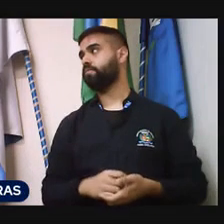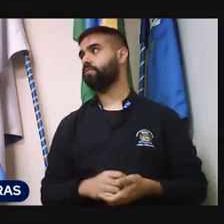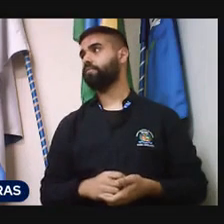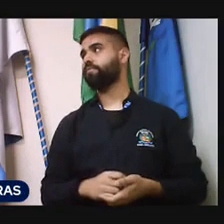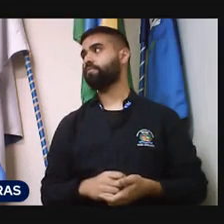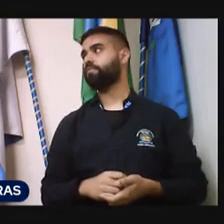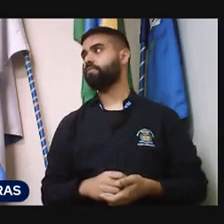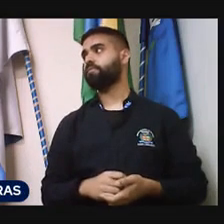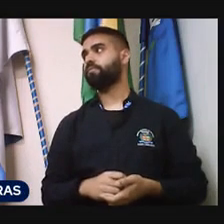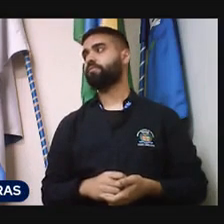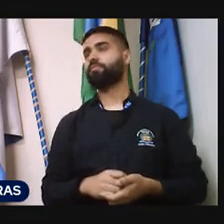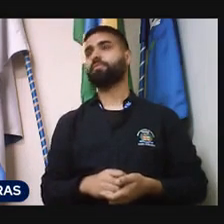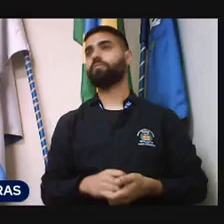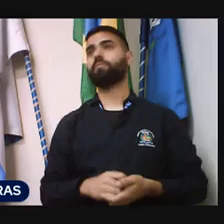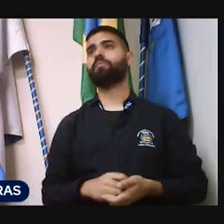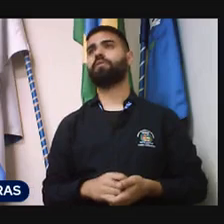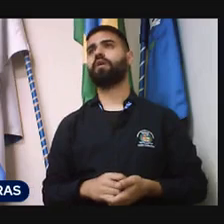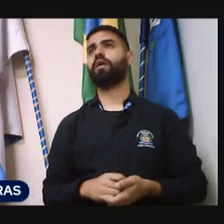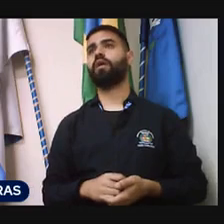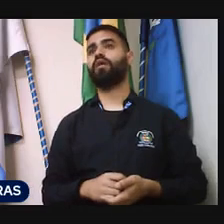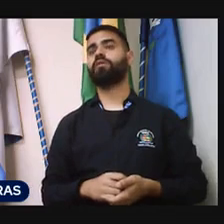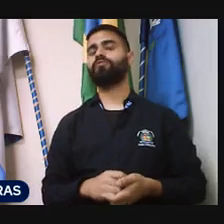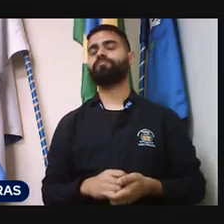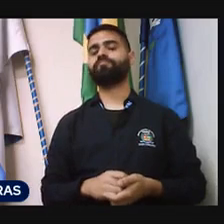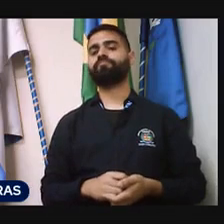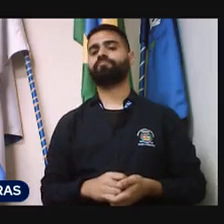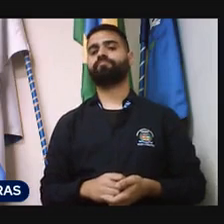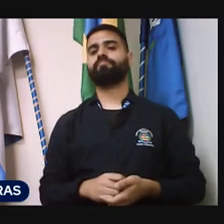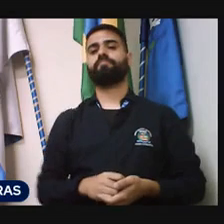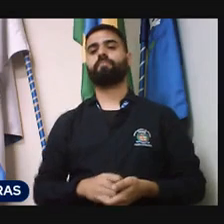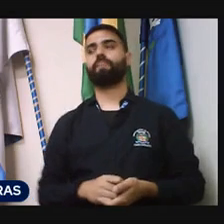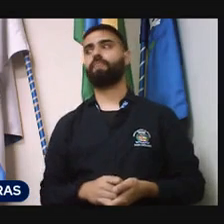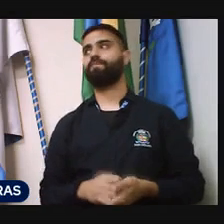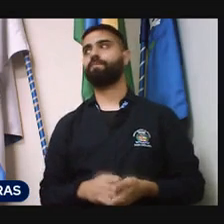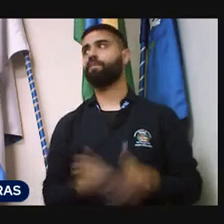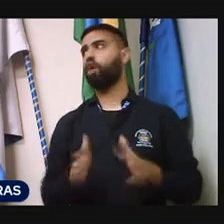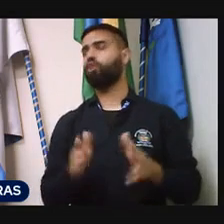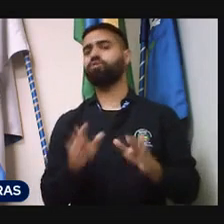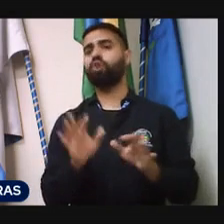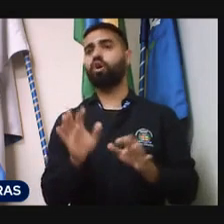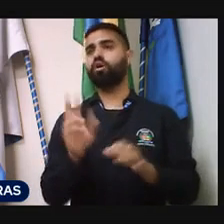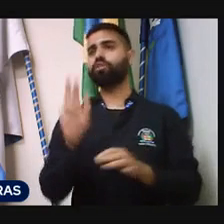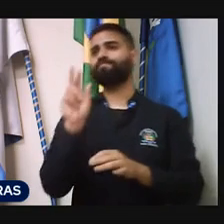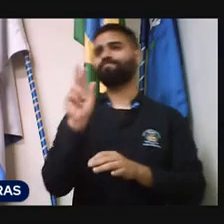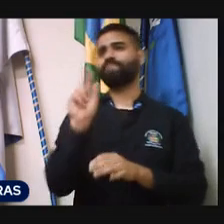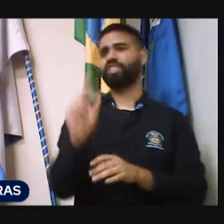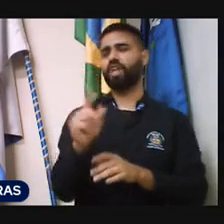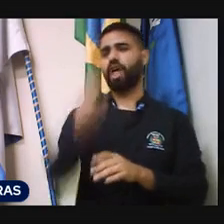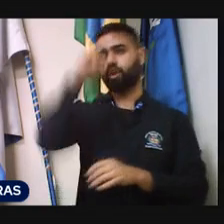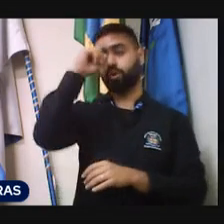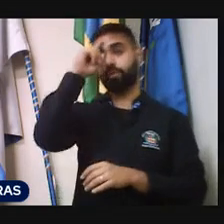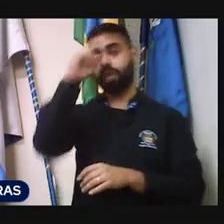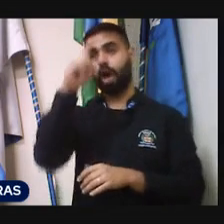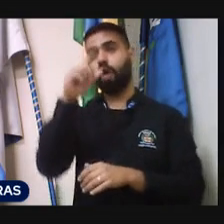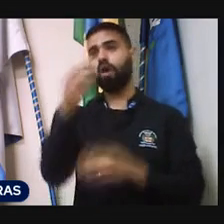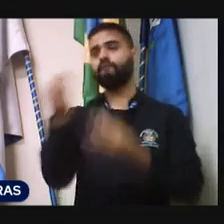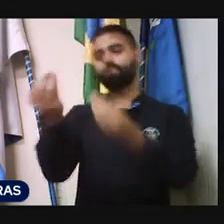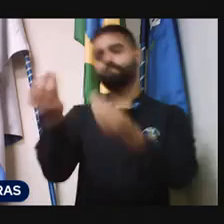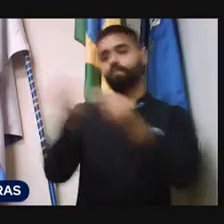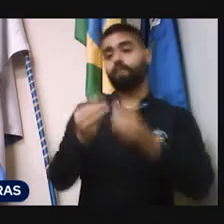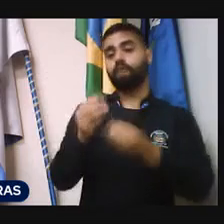ervas do hospital né elas são elas vem através de menos a maioria delas